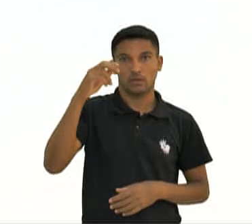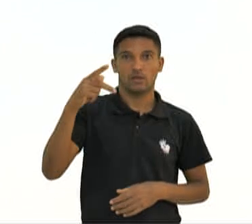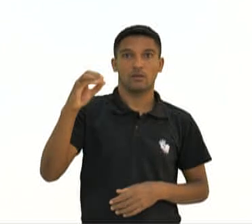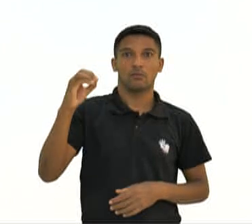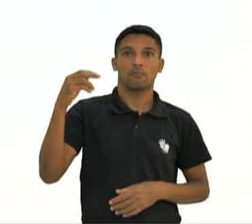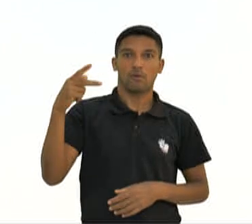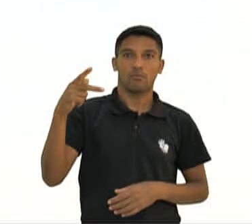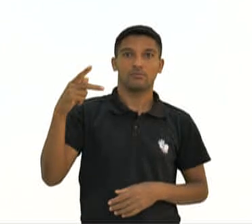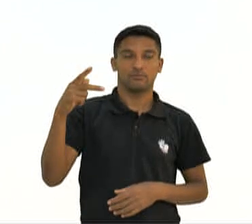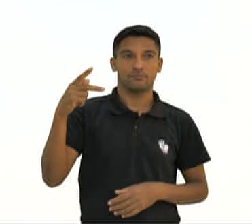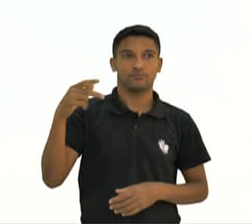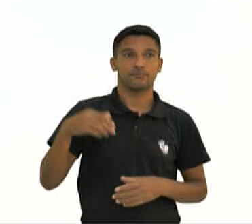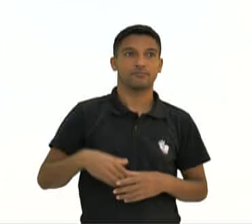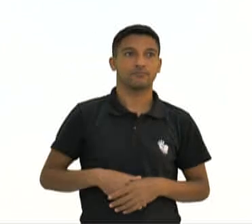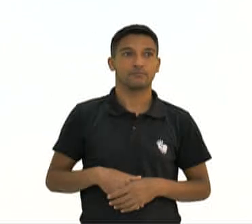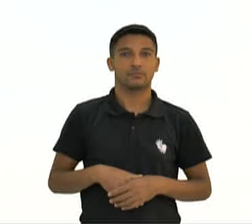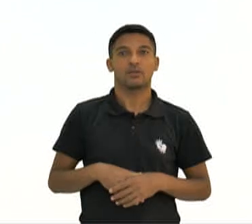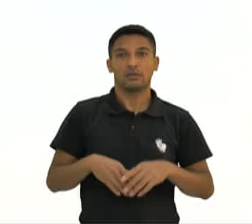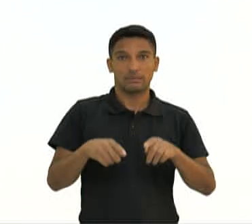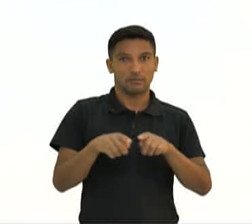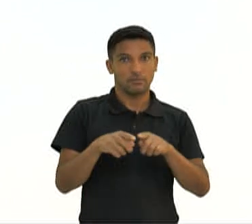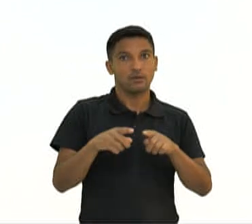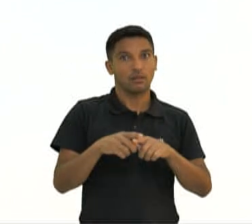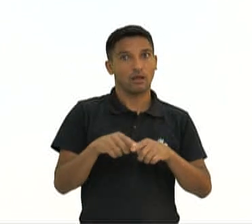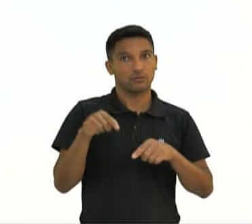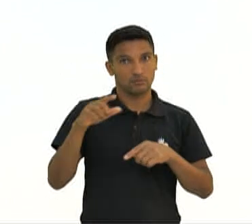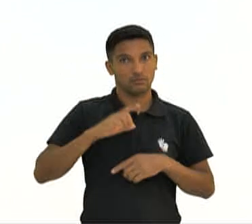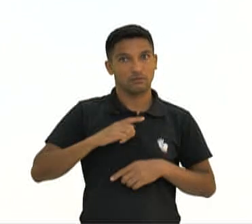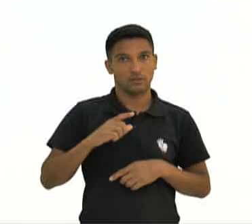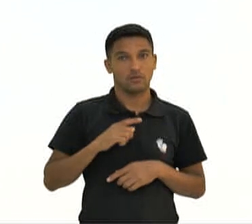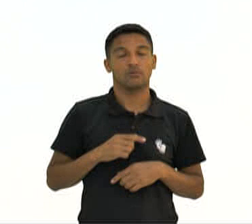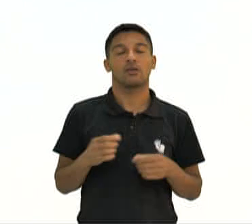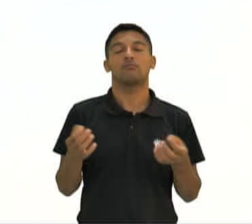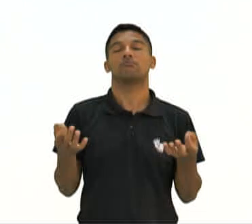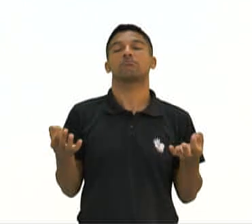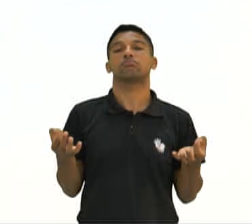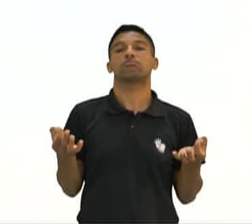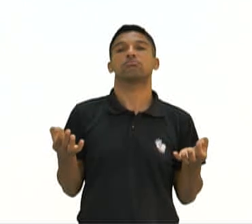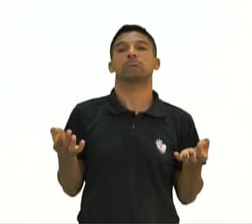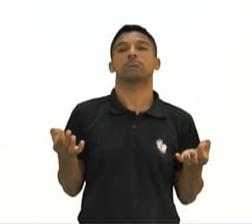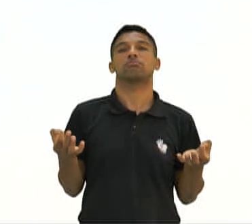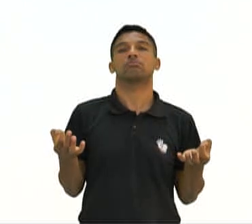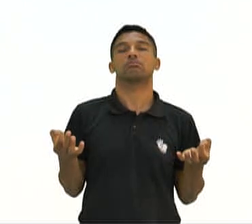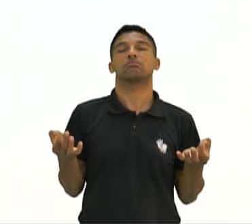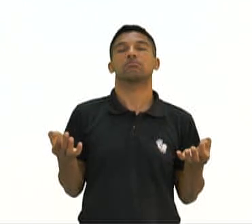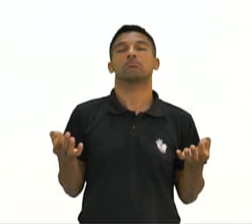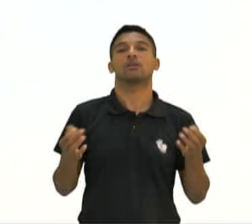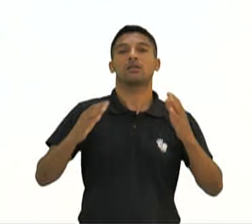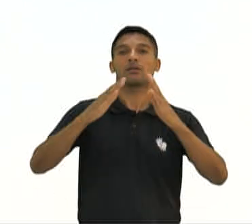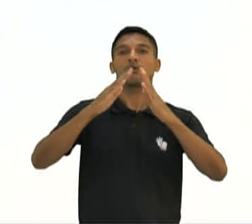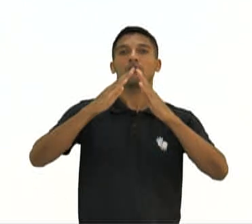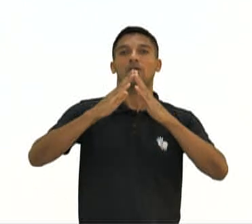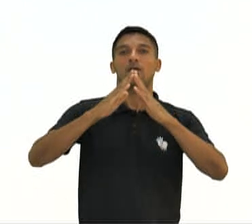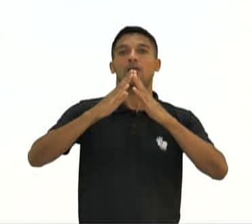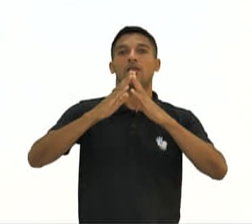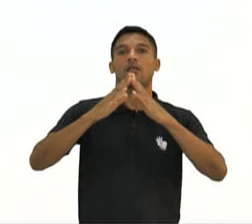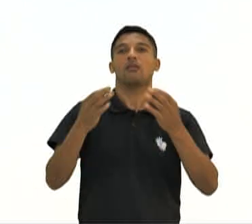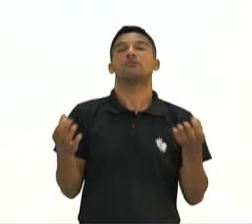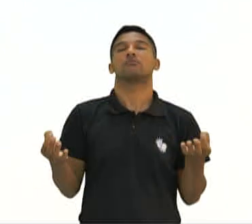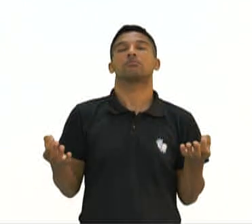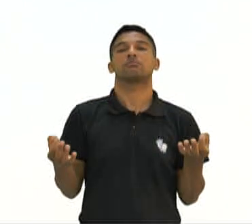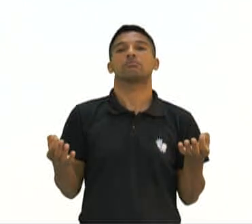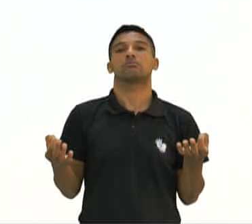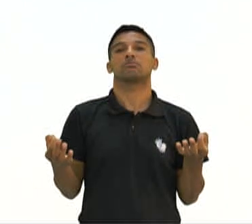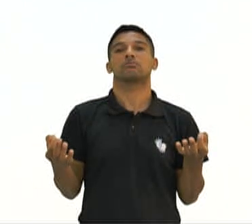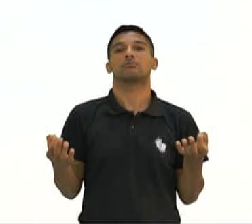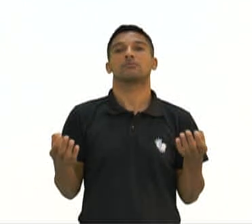Coreia, se misturam com templos budistas, palácios e mercados de rua. Também tem esse contraste entre o moderno